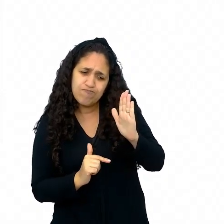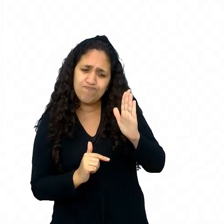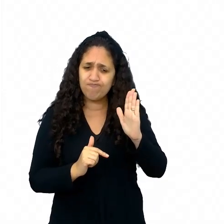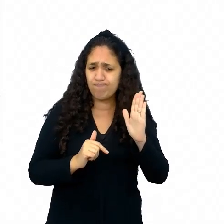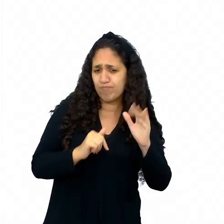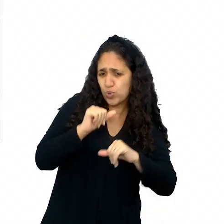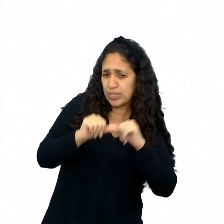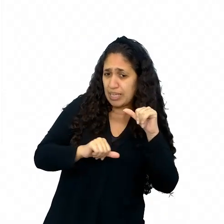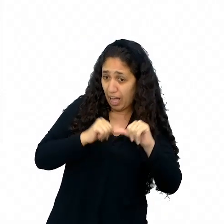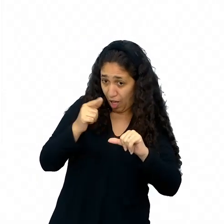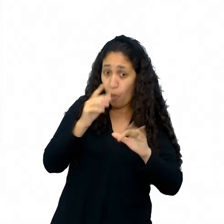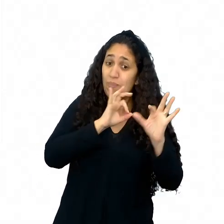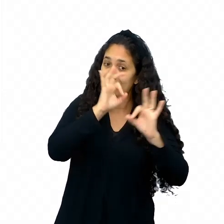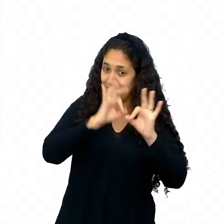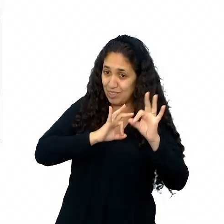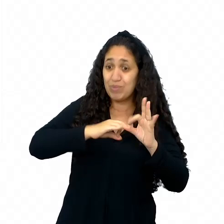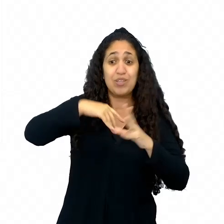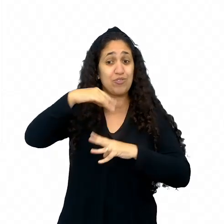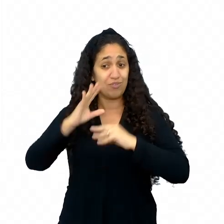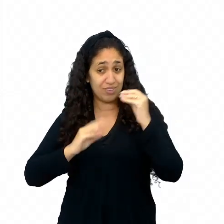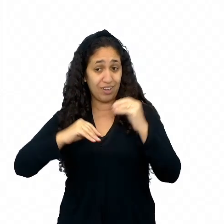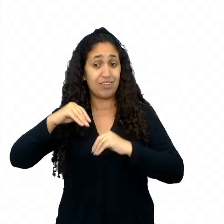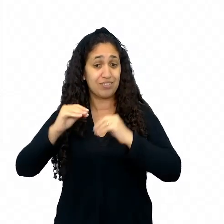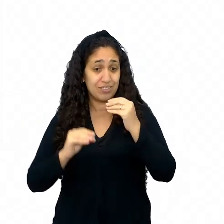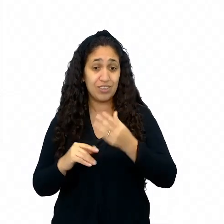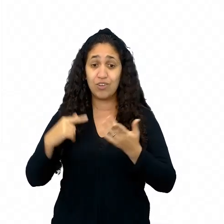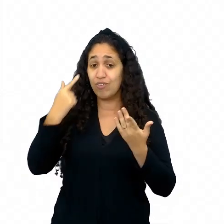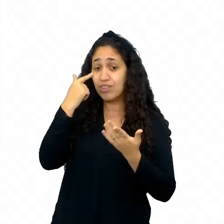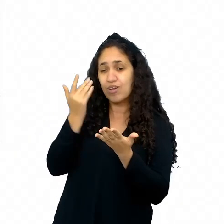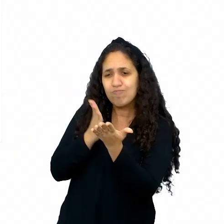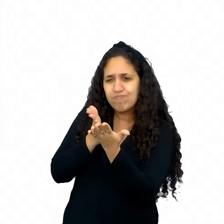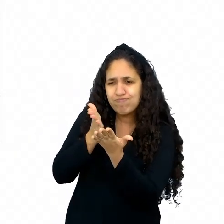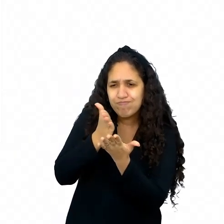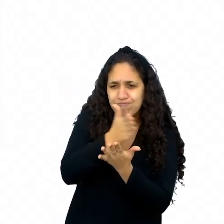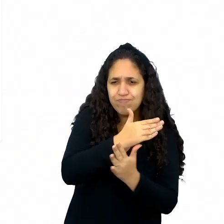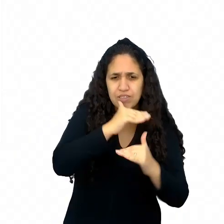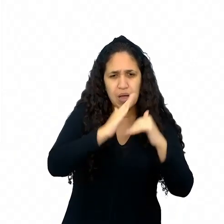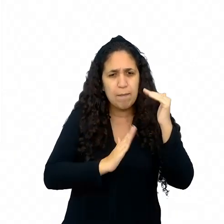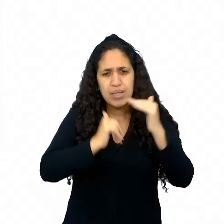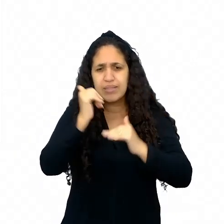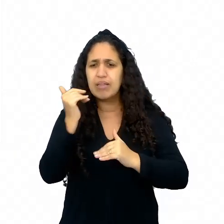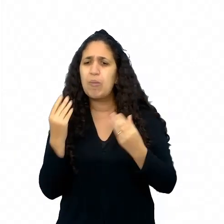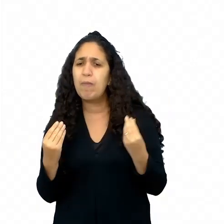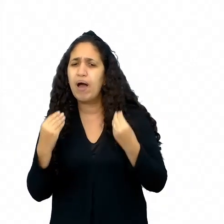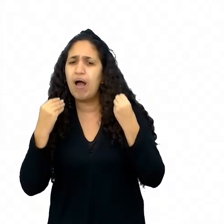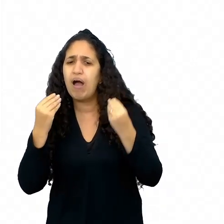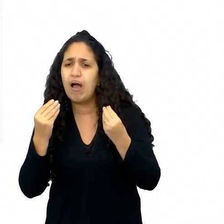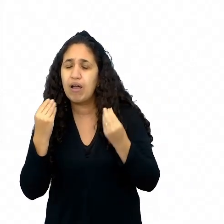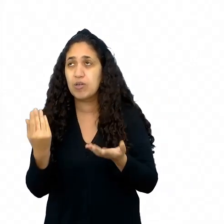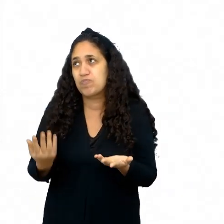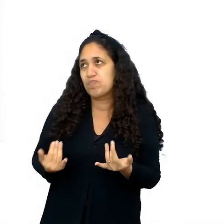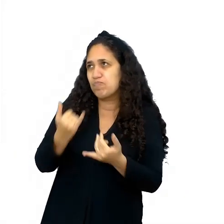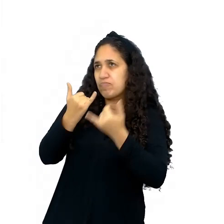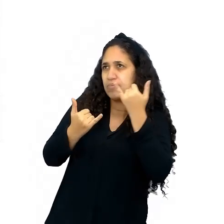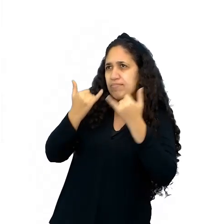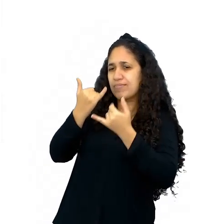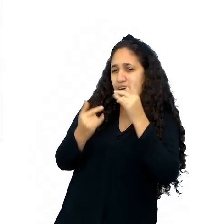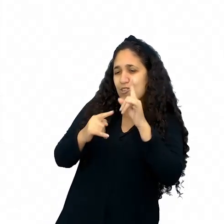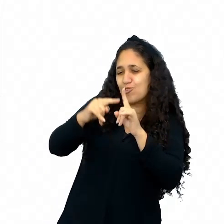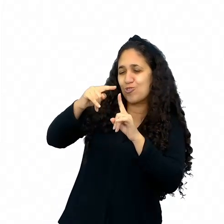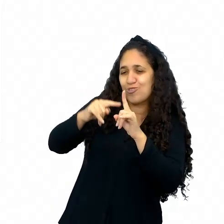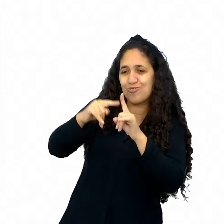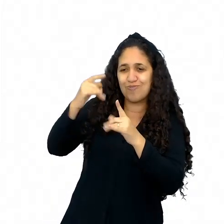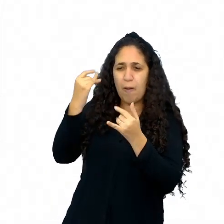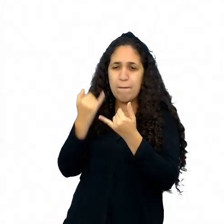flexível, não é isso? Então, os indicadores de habilidades, eles servem para quê? Eles servem como termômetros,